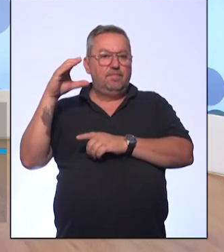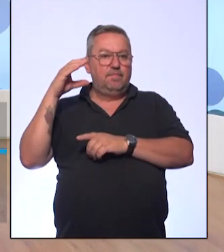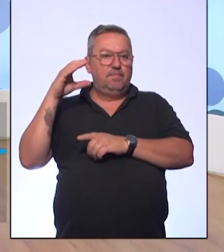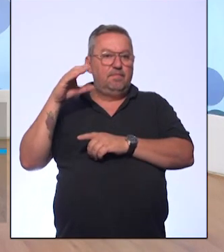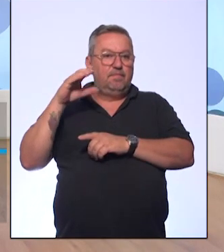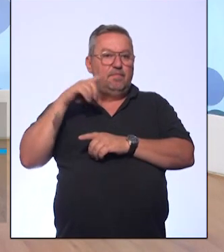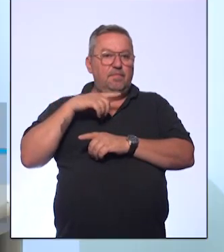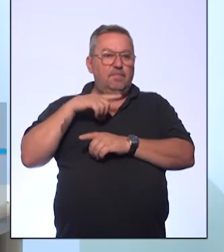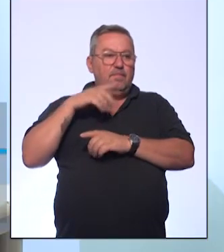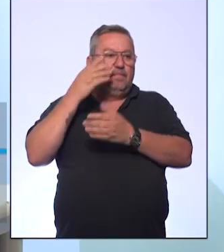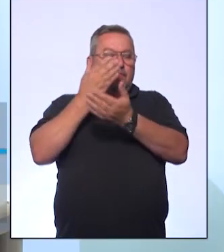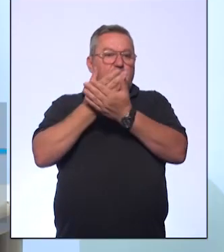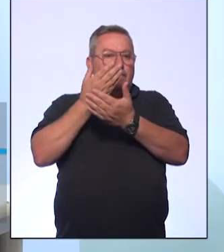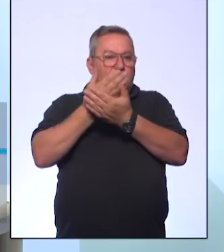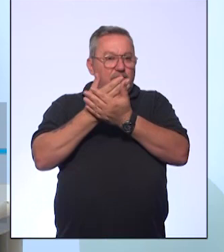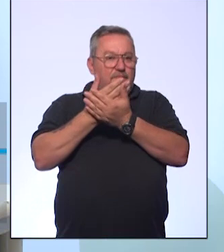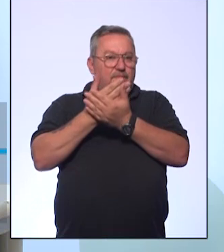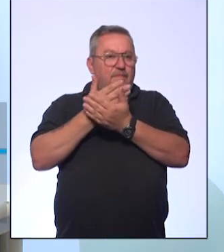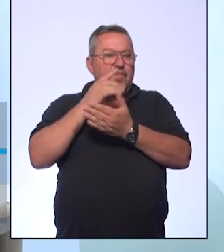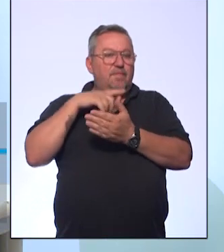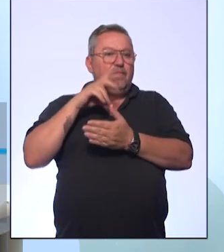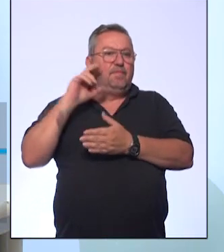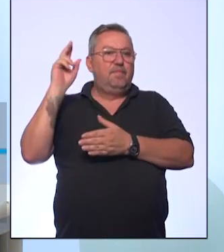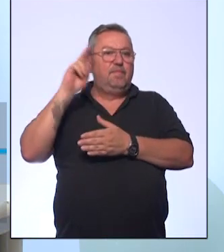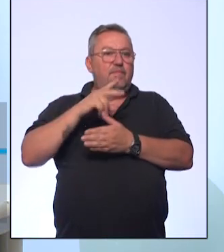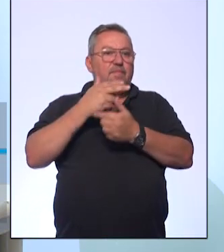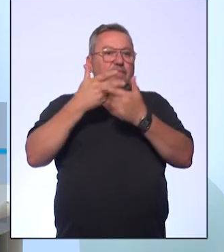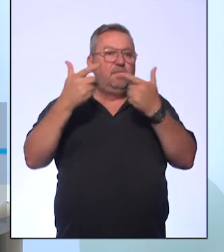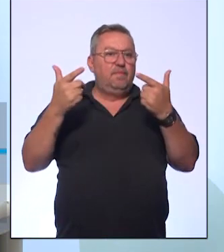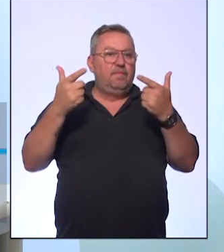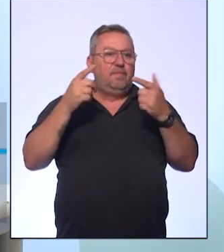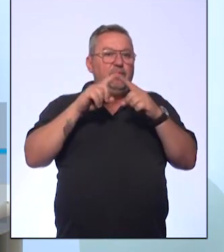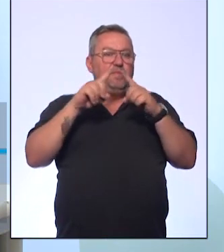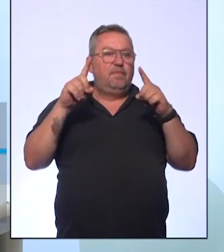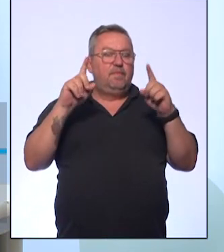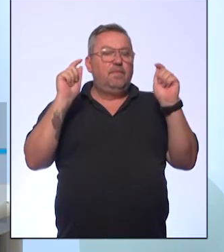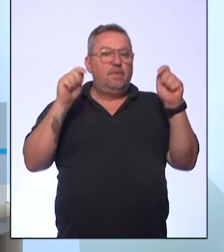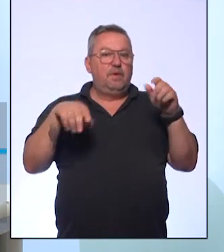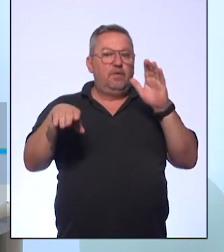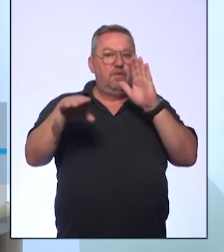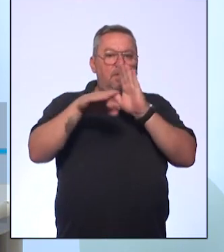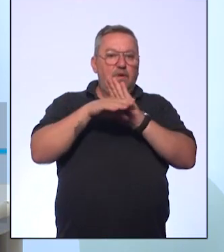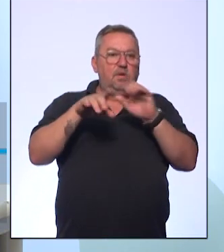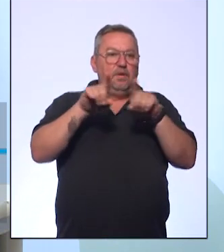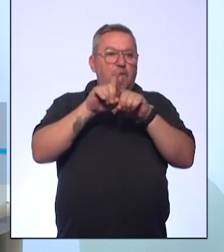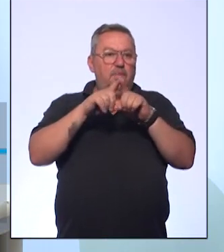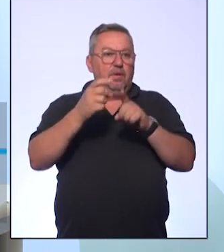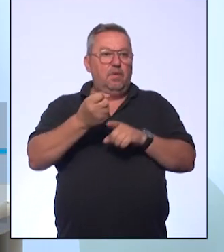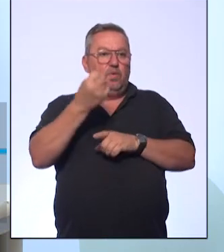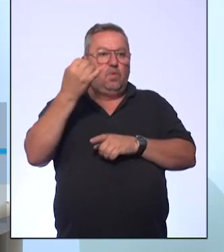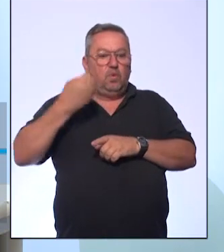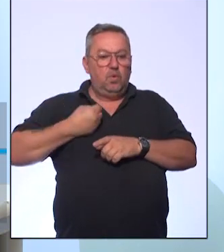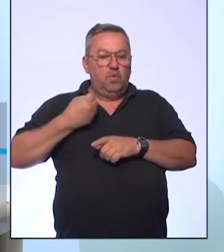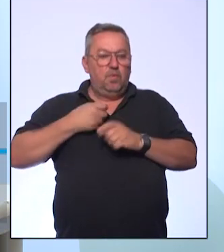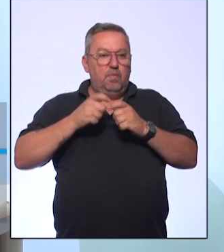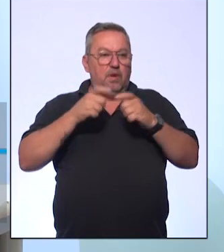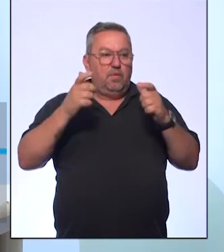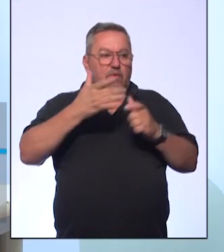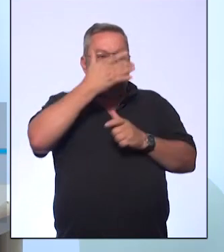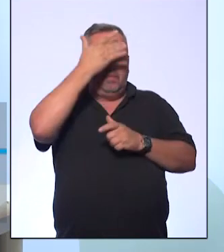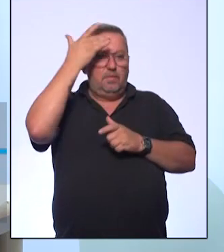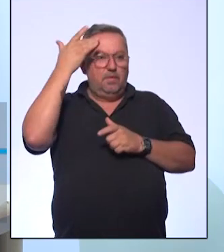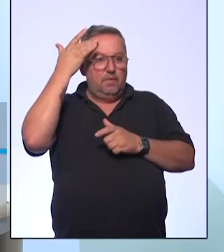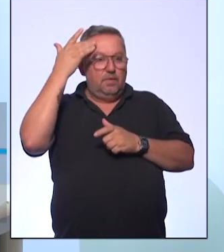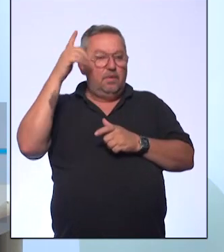já estavam estudando, né, essas questões de doenças que pudessem chegar a um número maior de